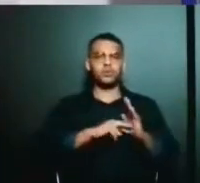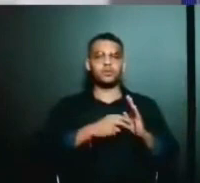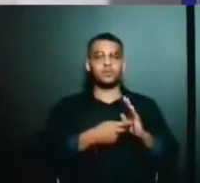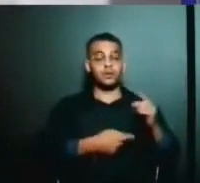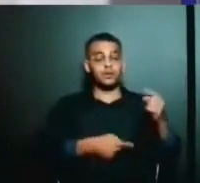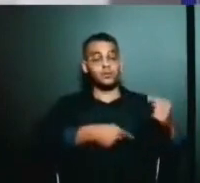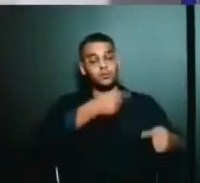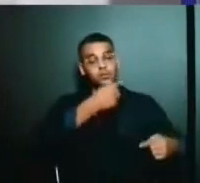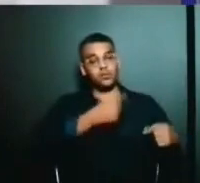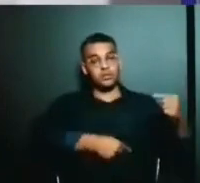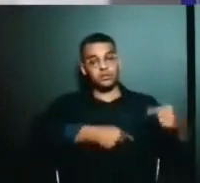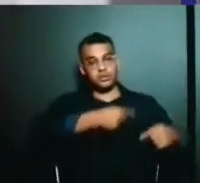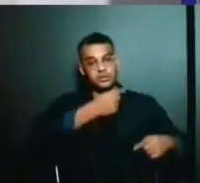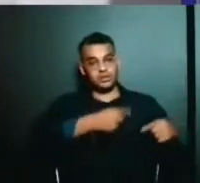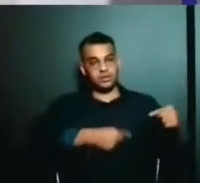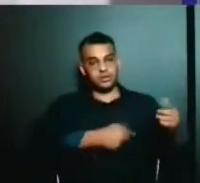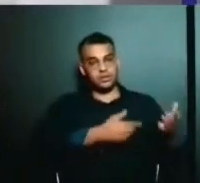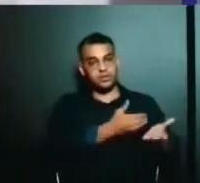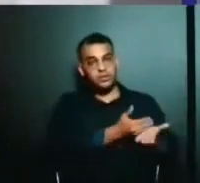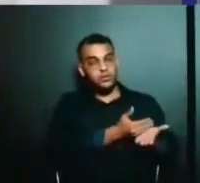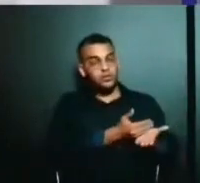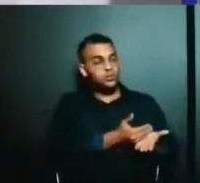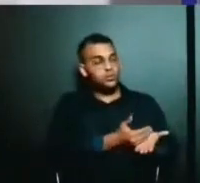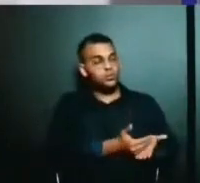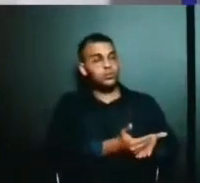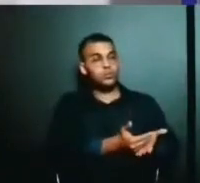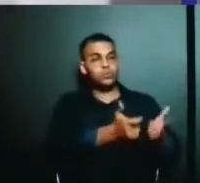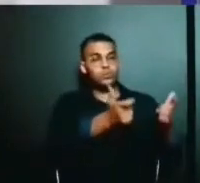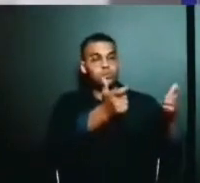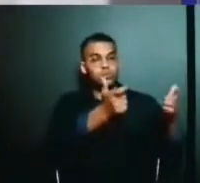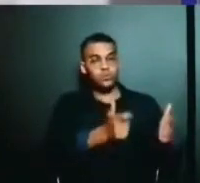política, as ações, elas estão, os resultados eles